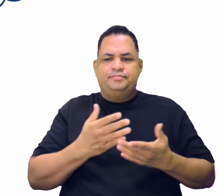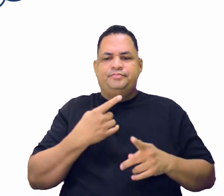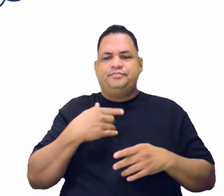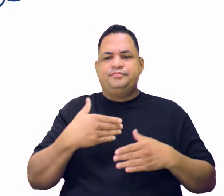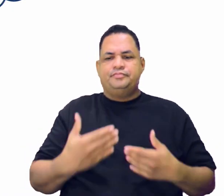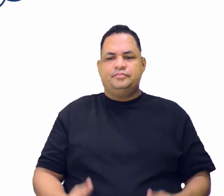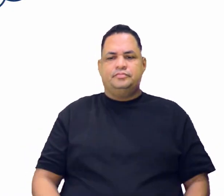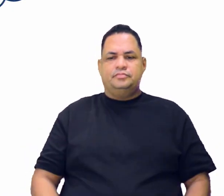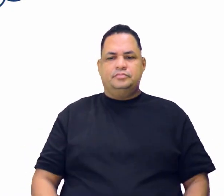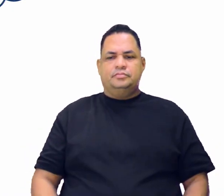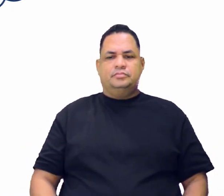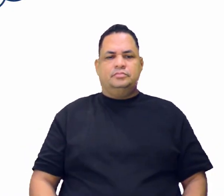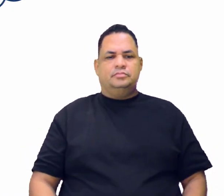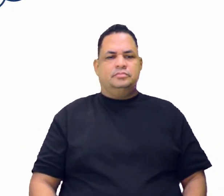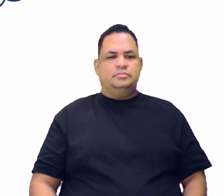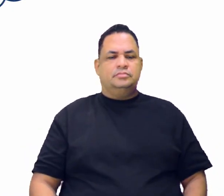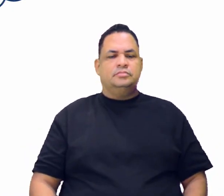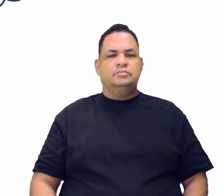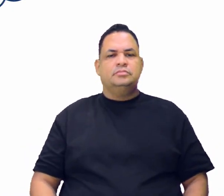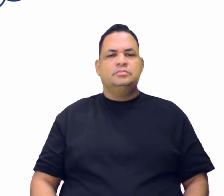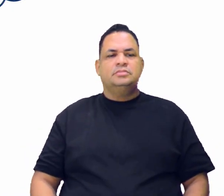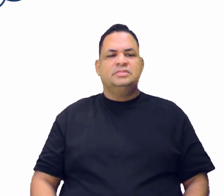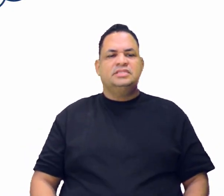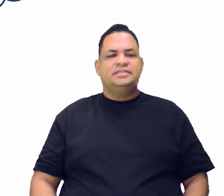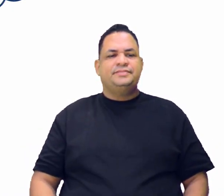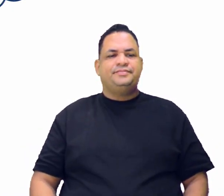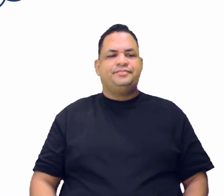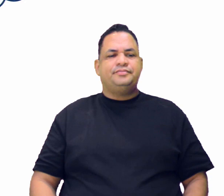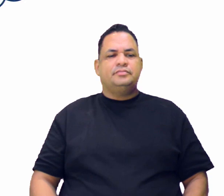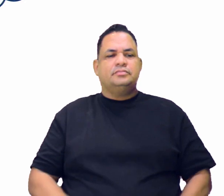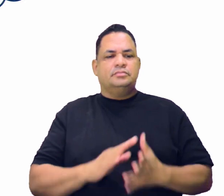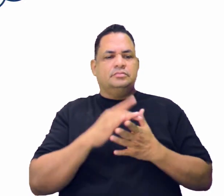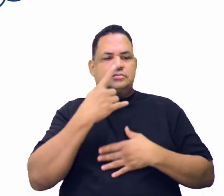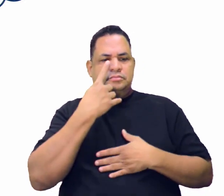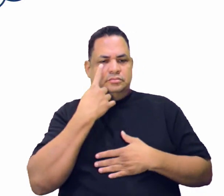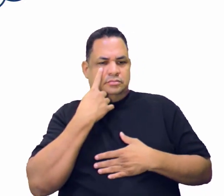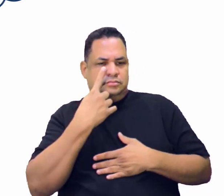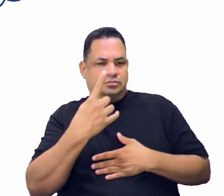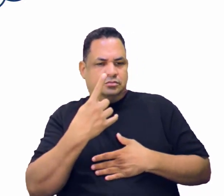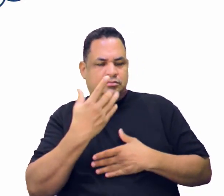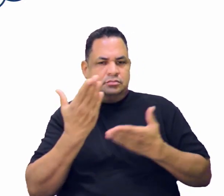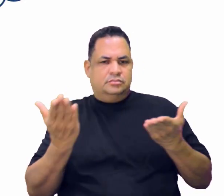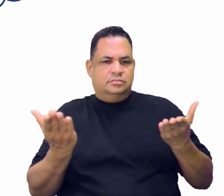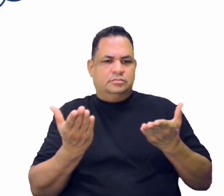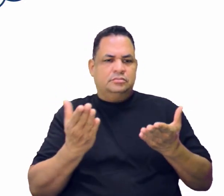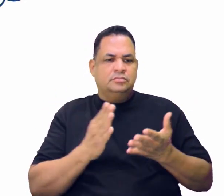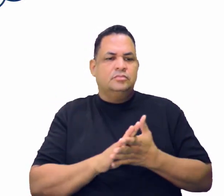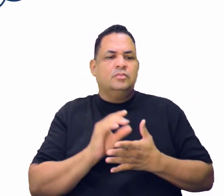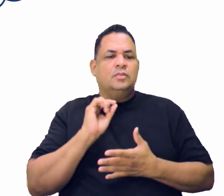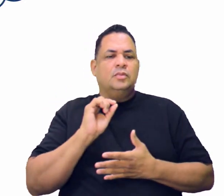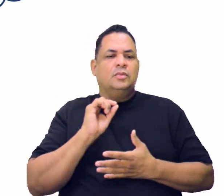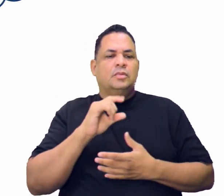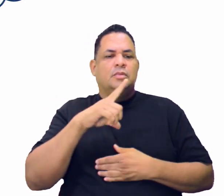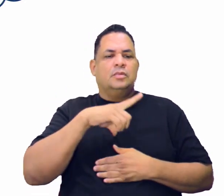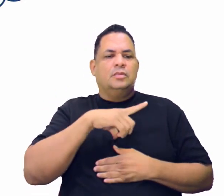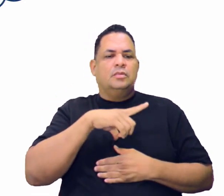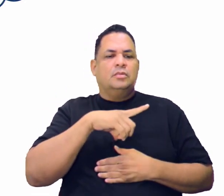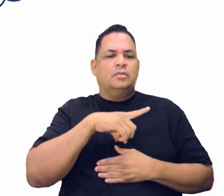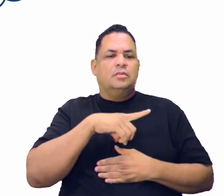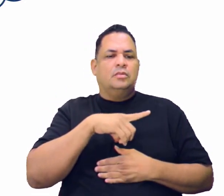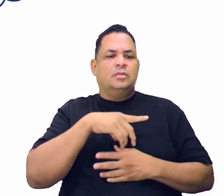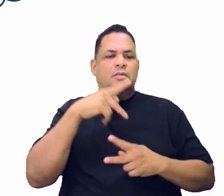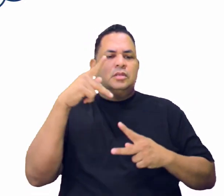por qual passo. Então, você vai observando essa questão. Então, o que eu tenho aqui? Eu